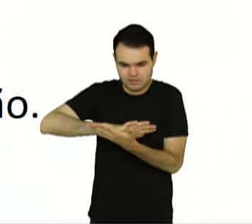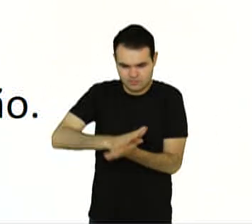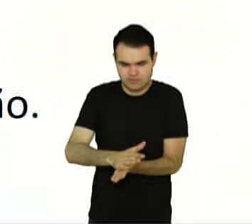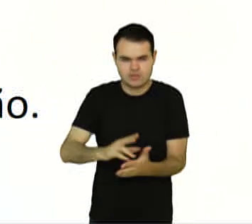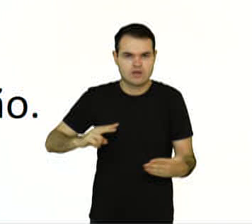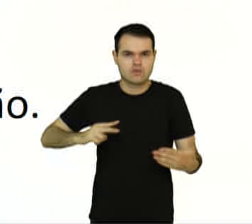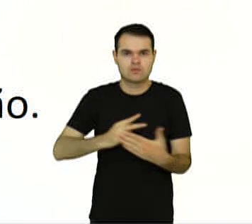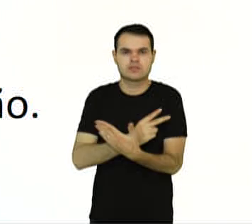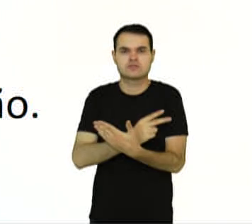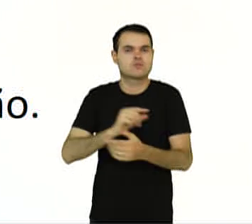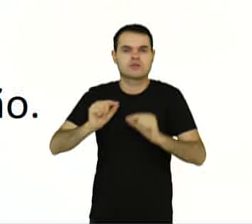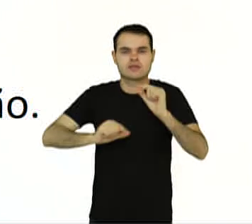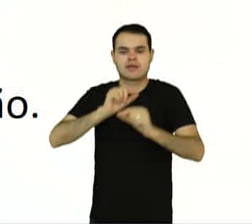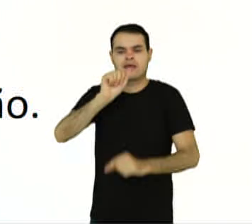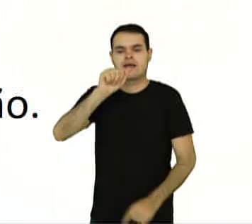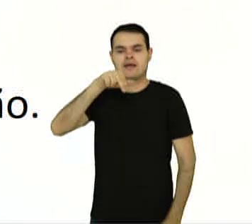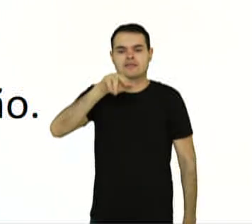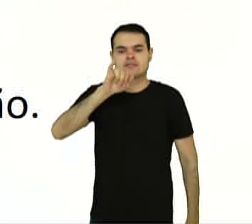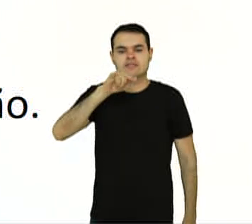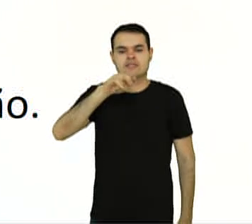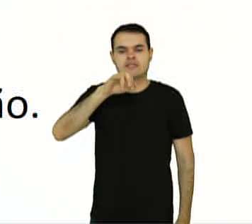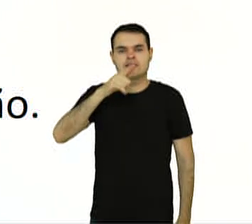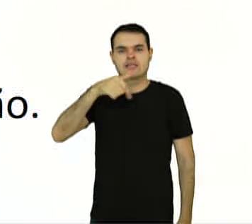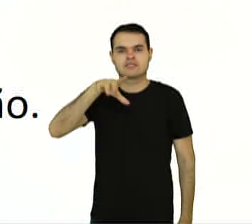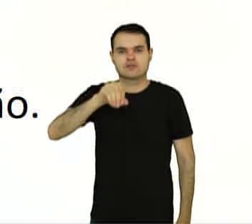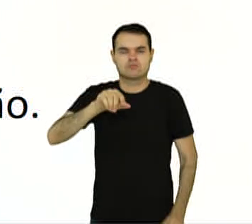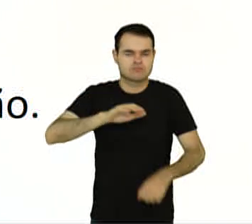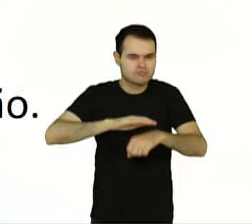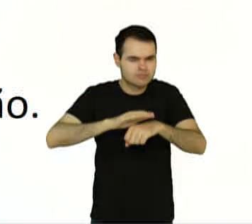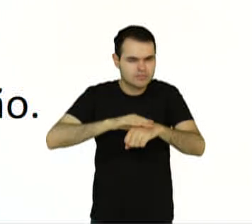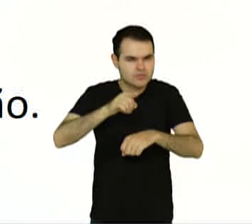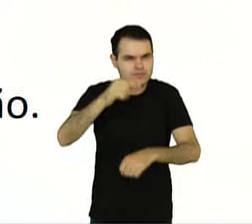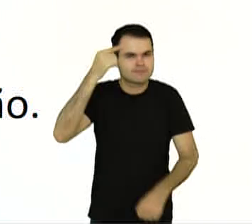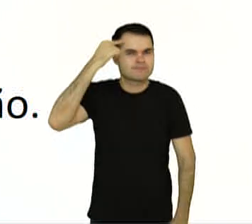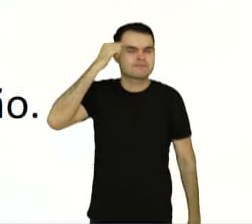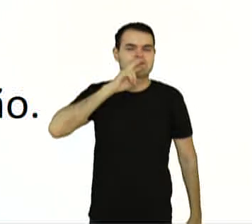ocorre aniquilação. Então, um tempinho para vocês pensarem na resposta.